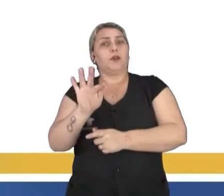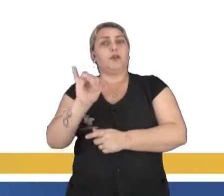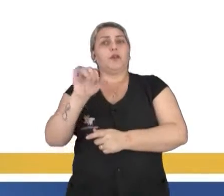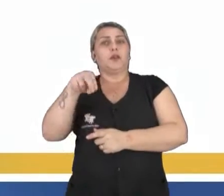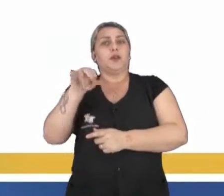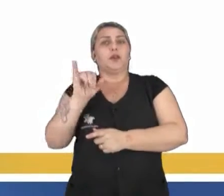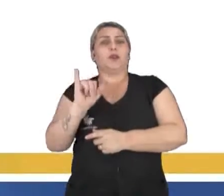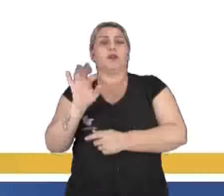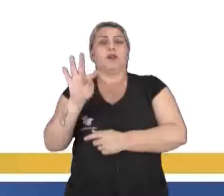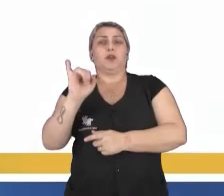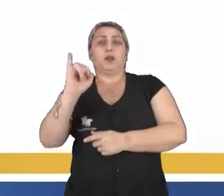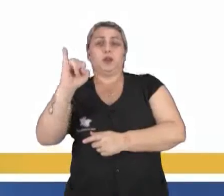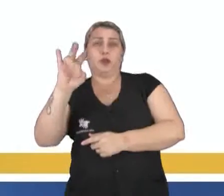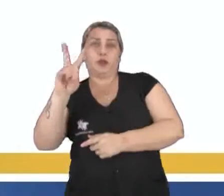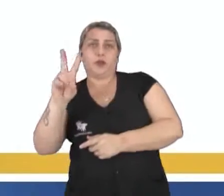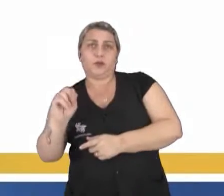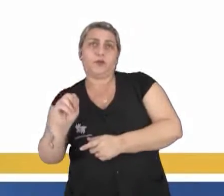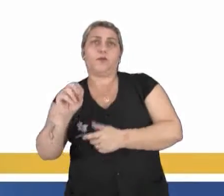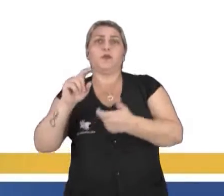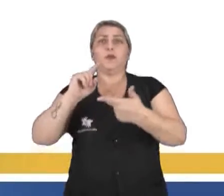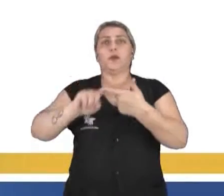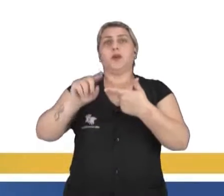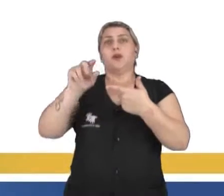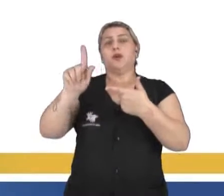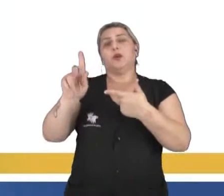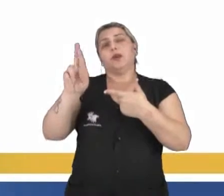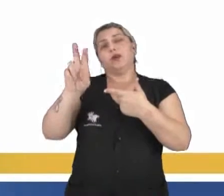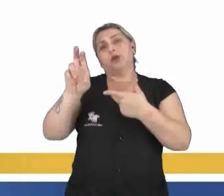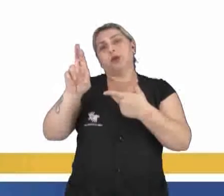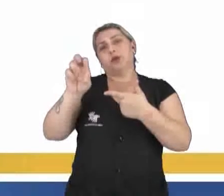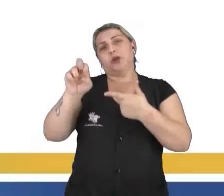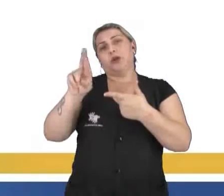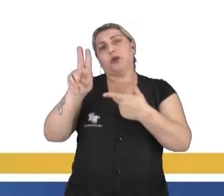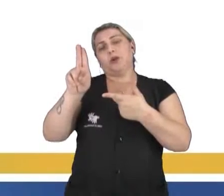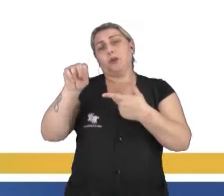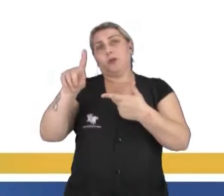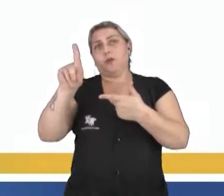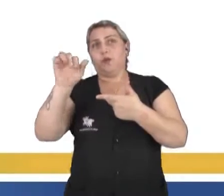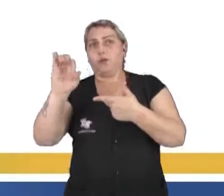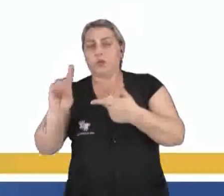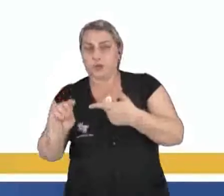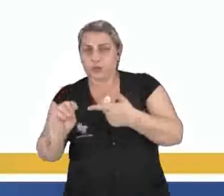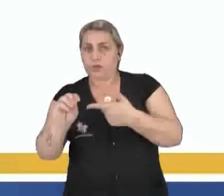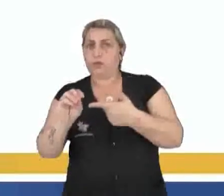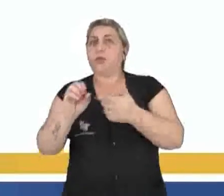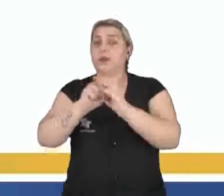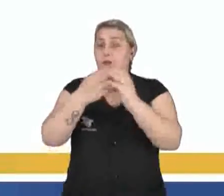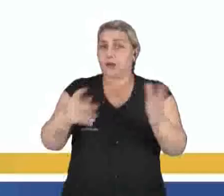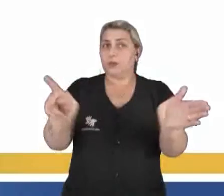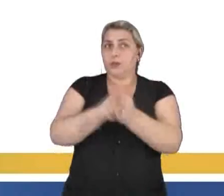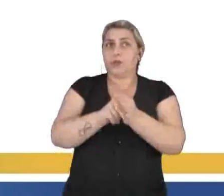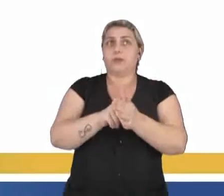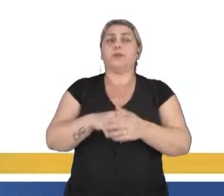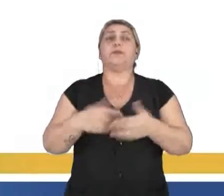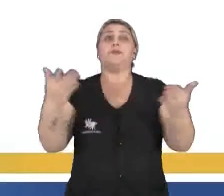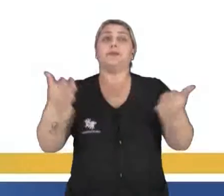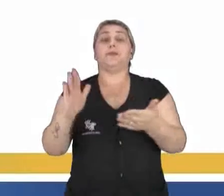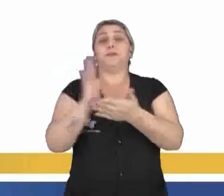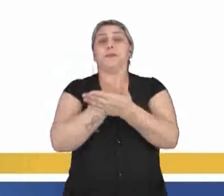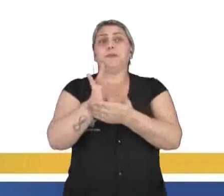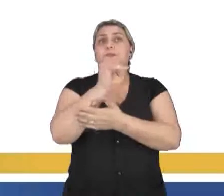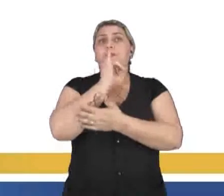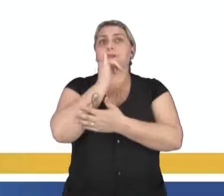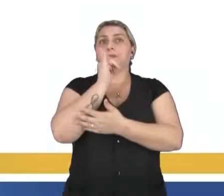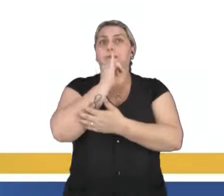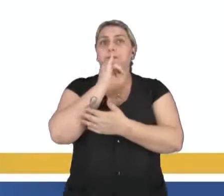gerúndio ou de particípio daí essa característica para elas tá bom E aí vamos ver aqui